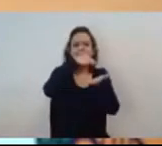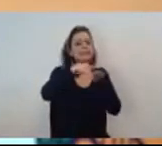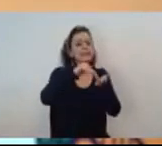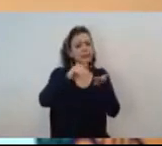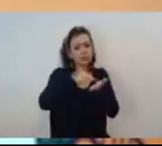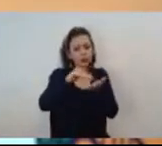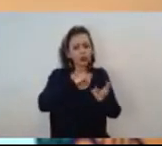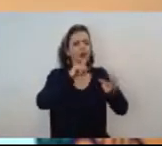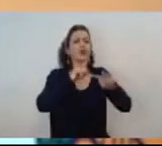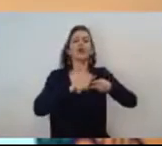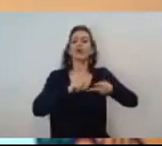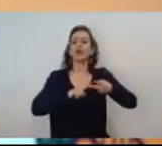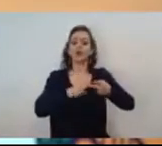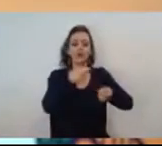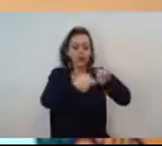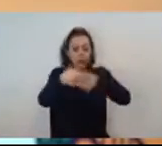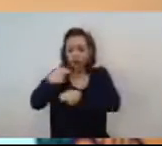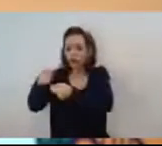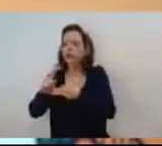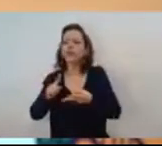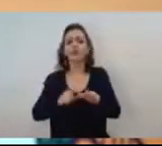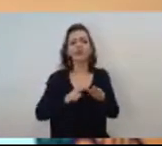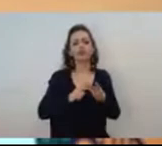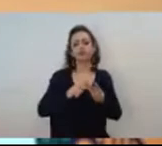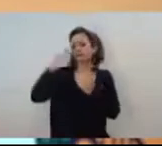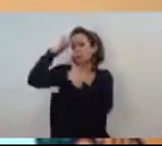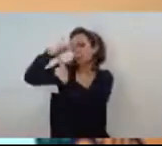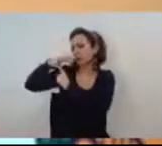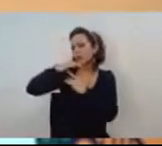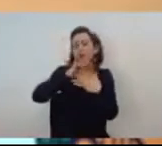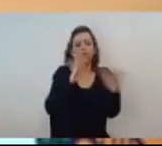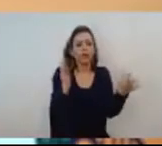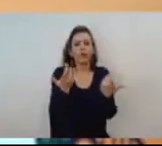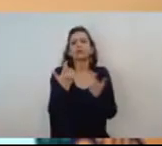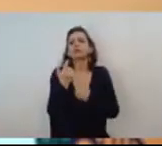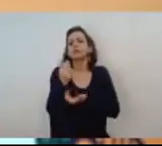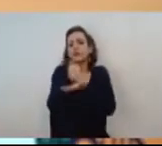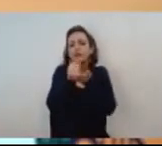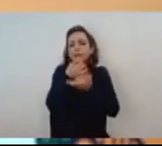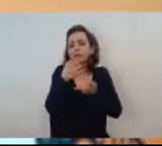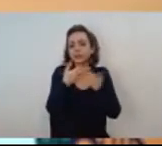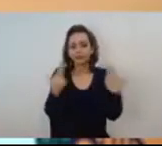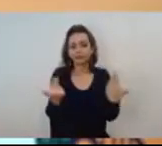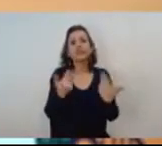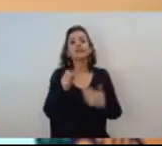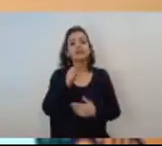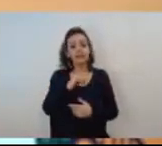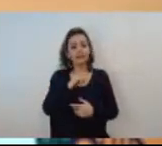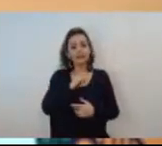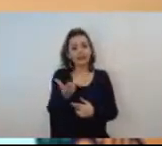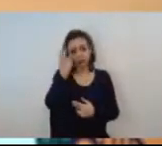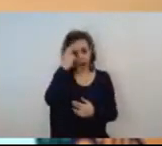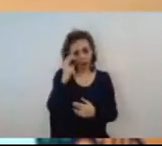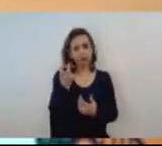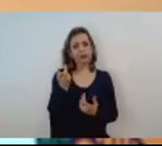encontrar um ambiente seguro para que essa pessoa se sinta pertencente e a corrida de ser e estar autêntica da forma que ela